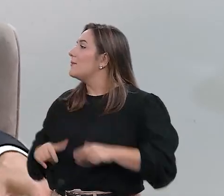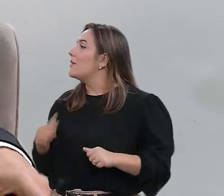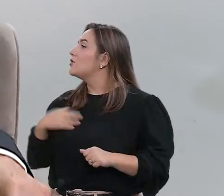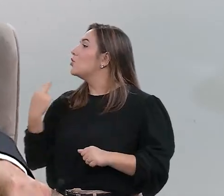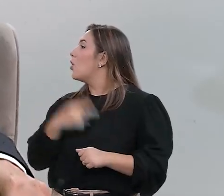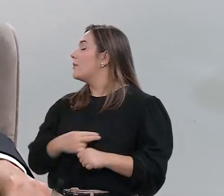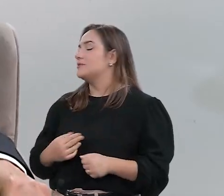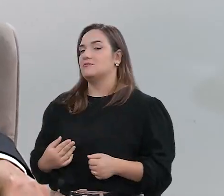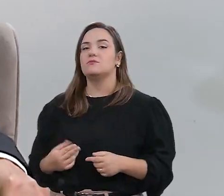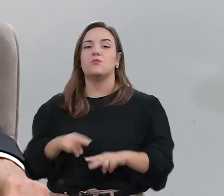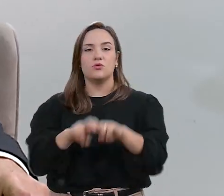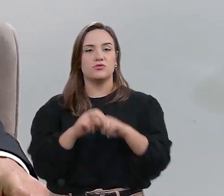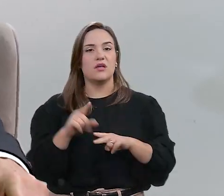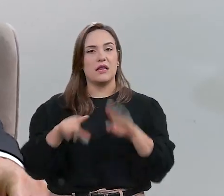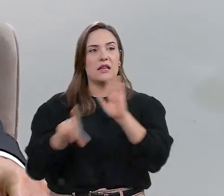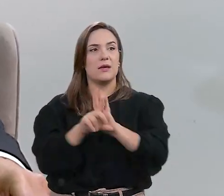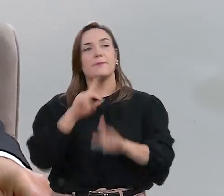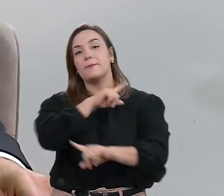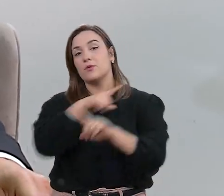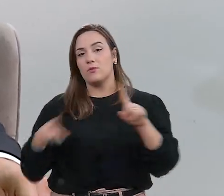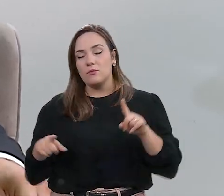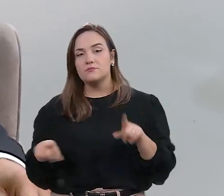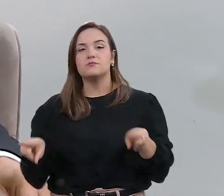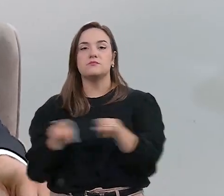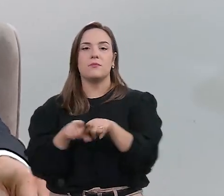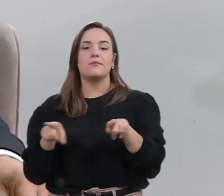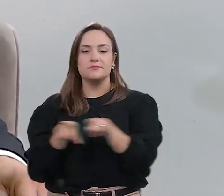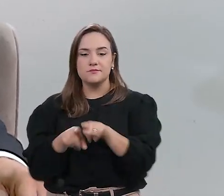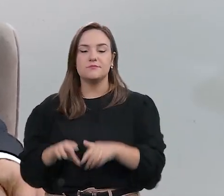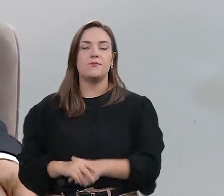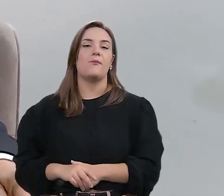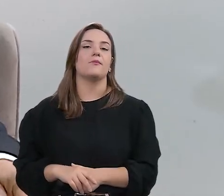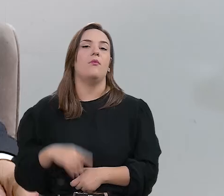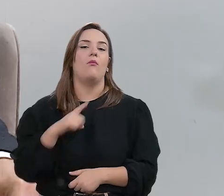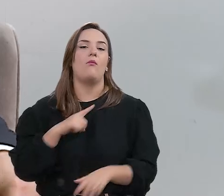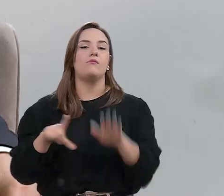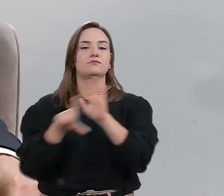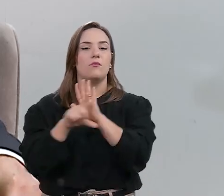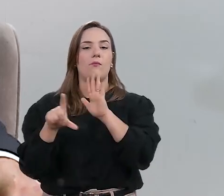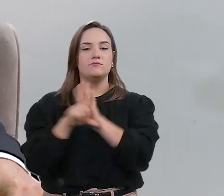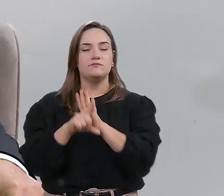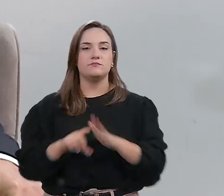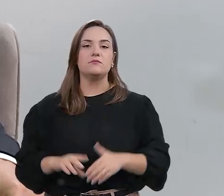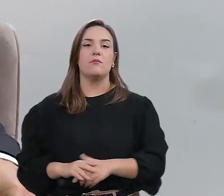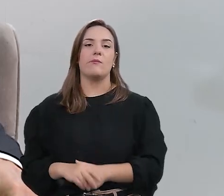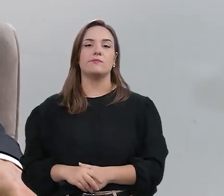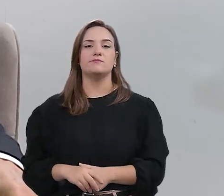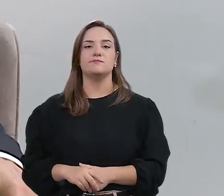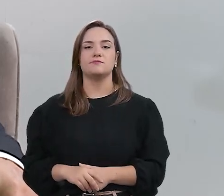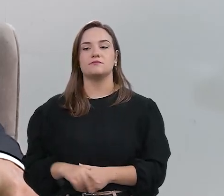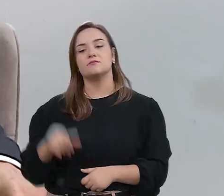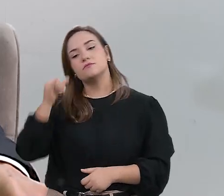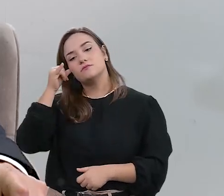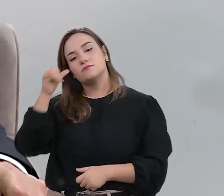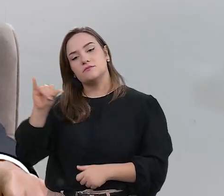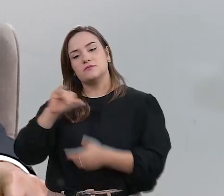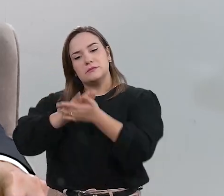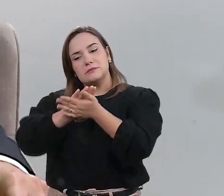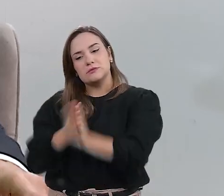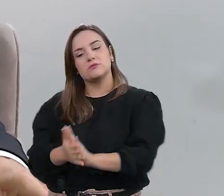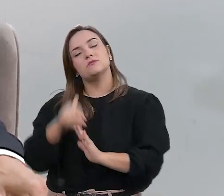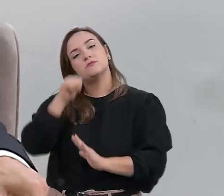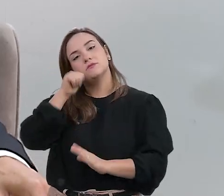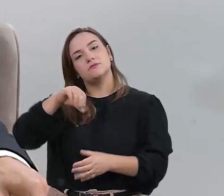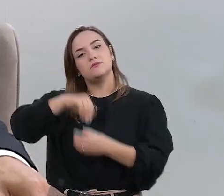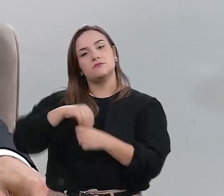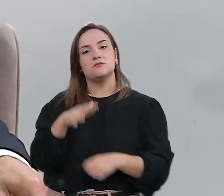para proibir isso, né? Uma lei também de combate à discriminação da mulher no mercado